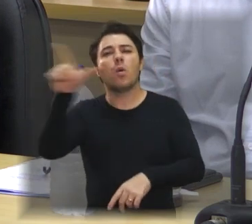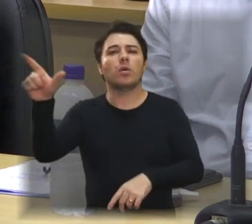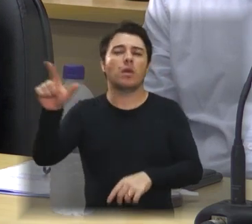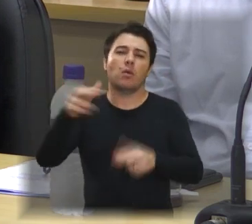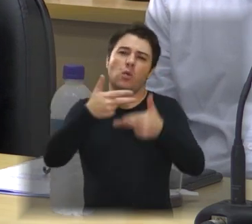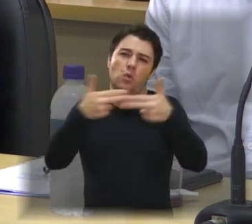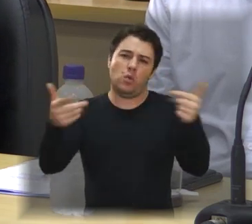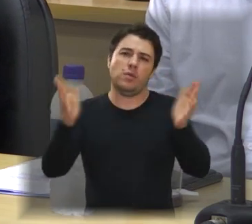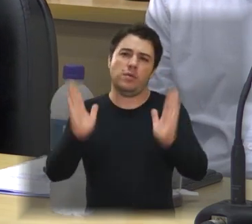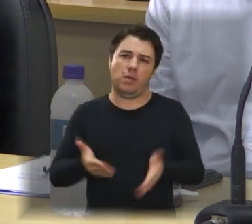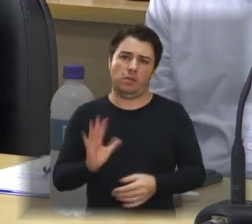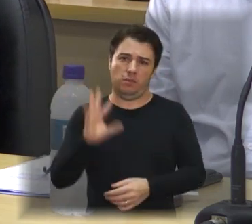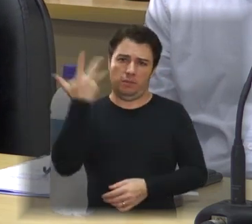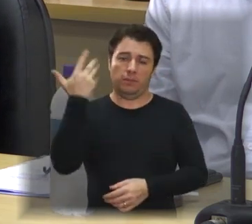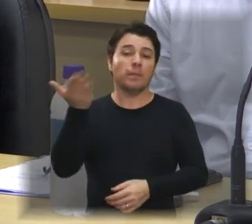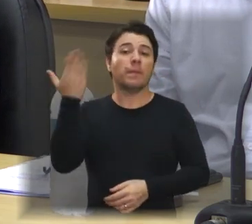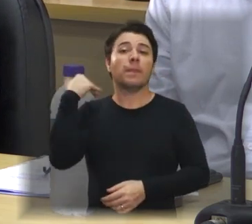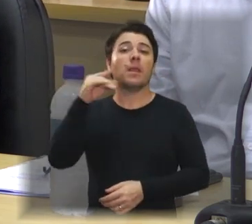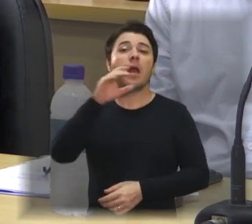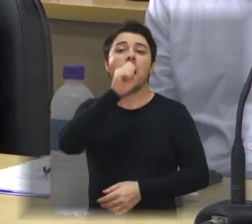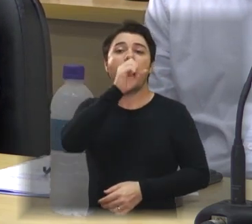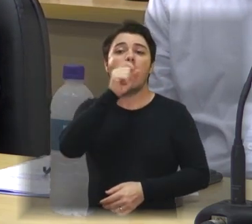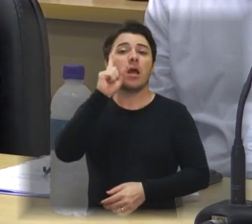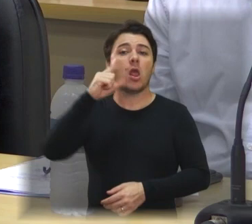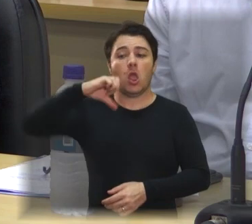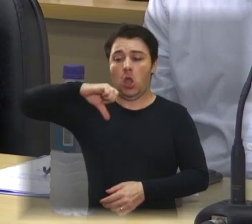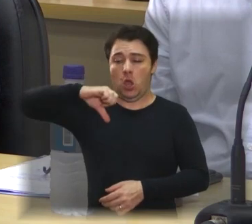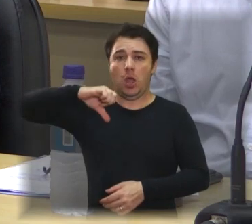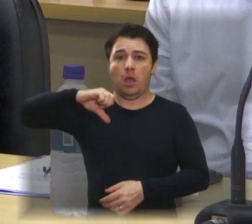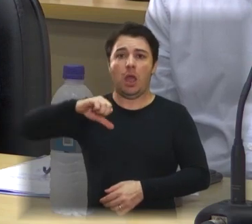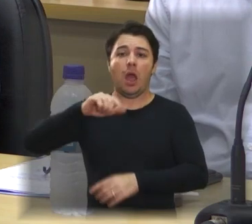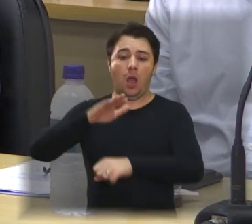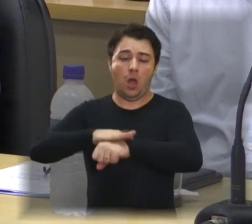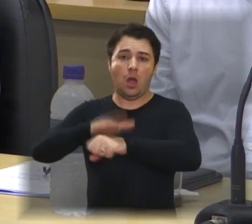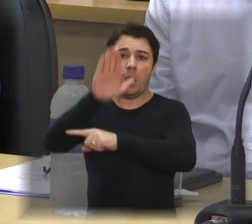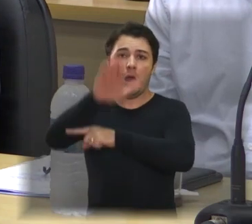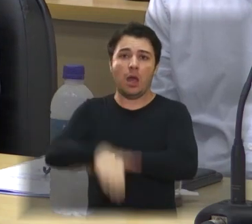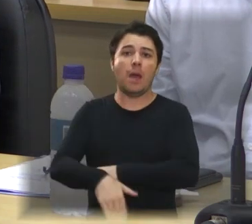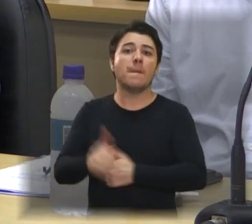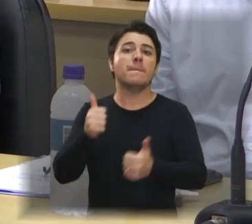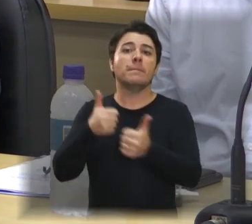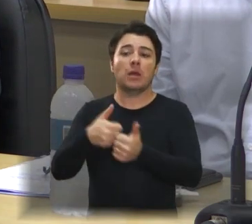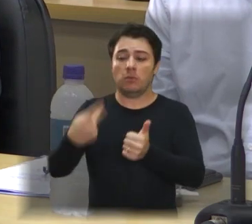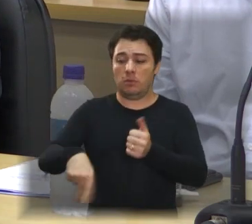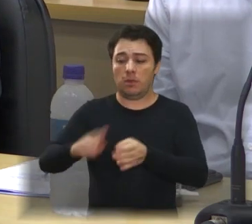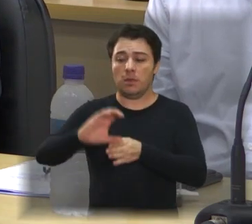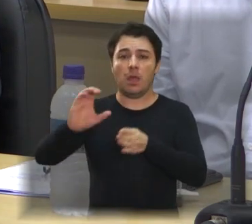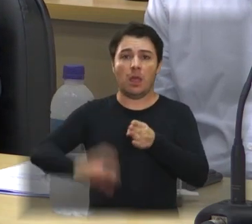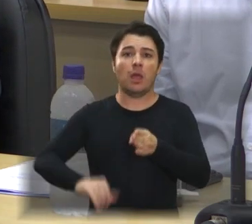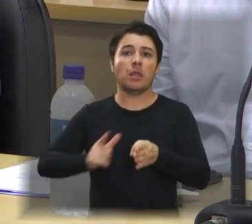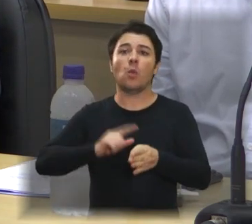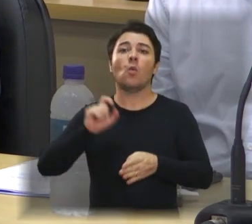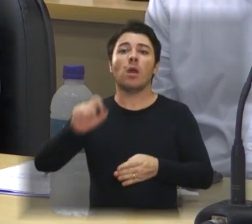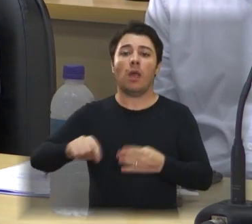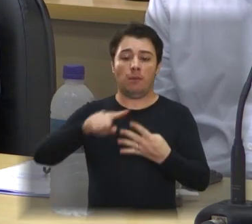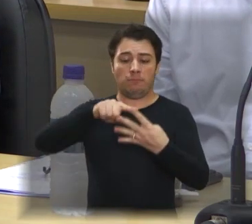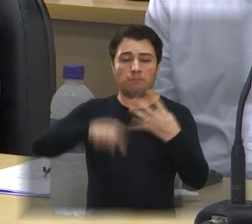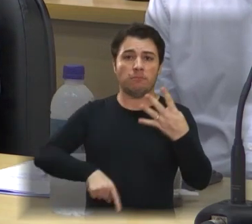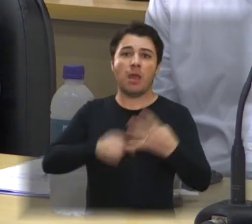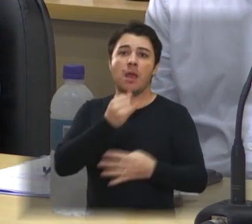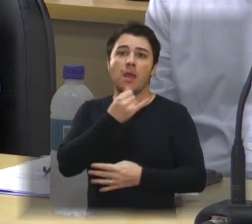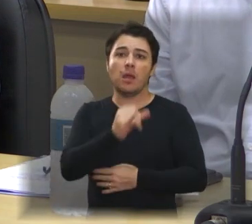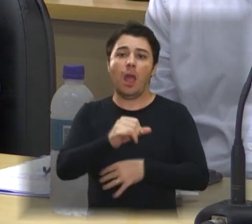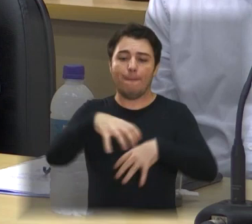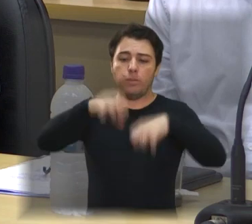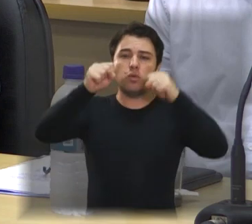transtornos no sábado dia 9 em curto espaço de tempo no período da tarde aqui na região da câmara ocorreram quatro interrupções